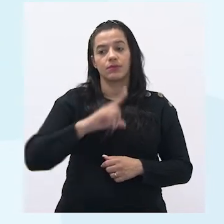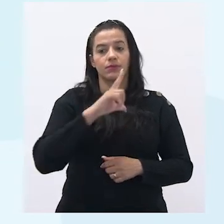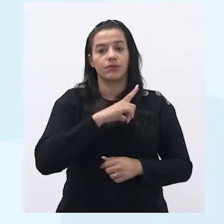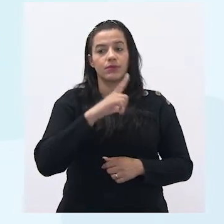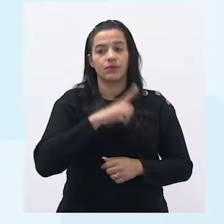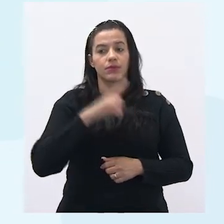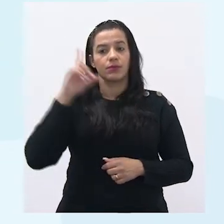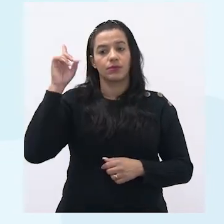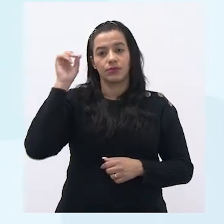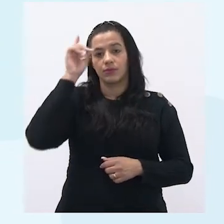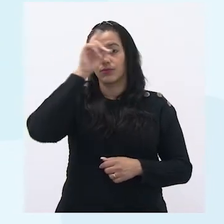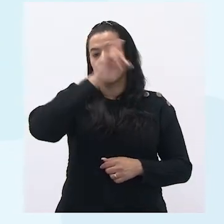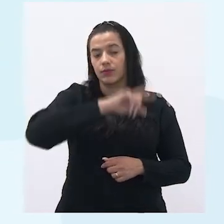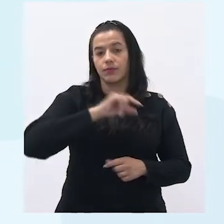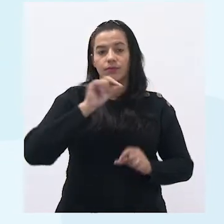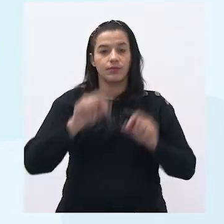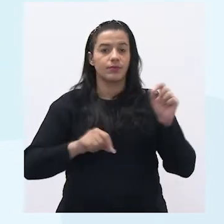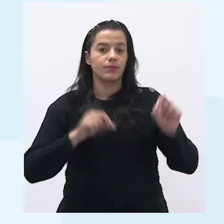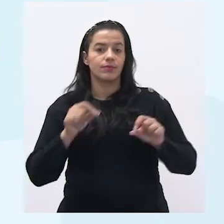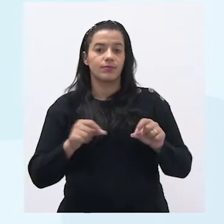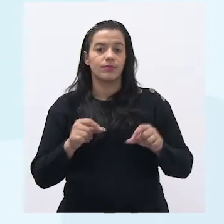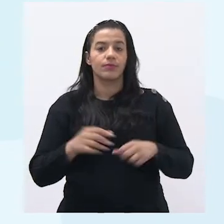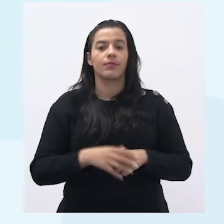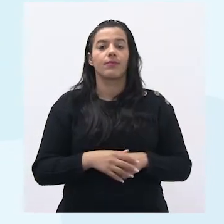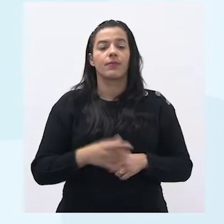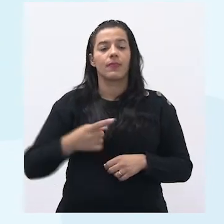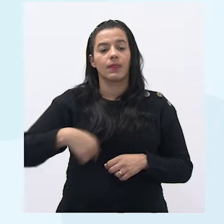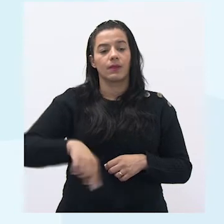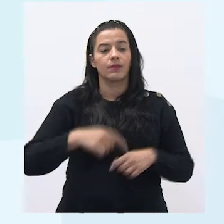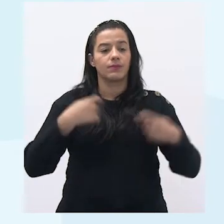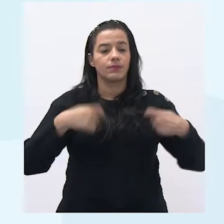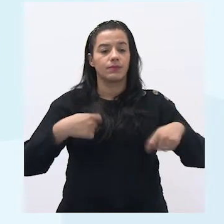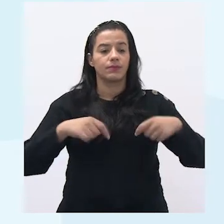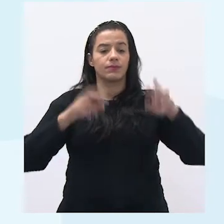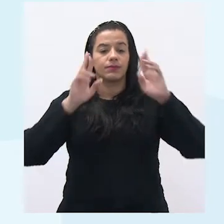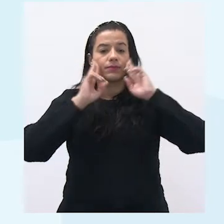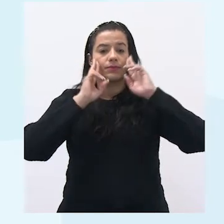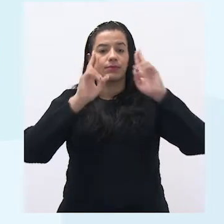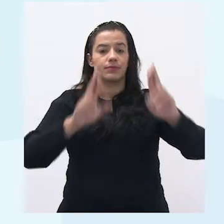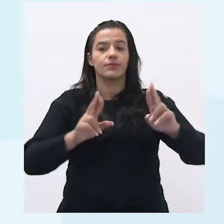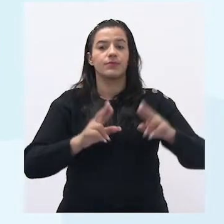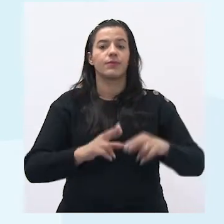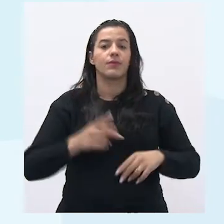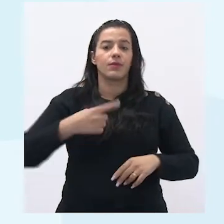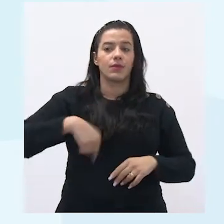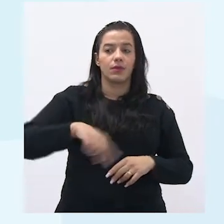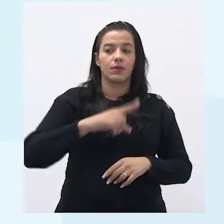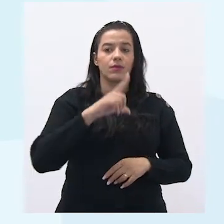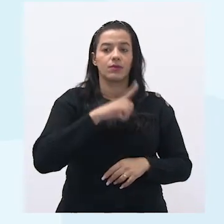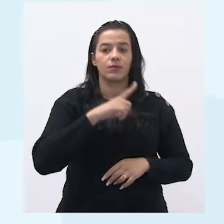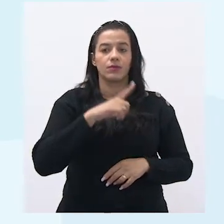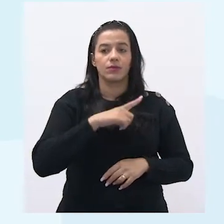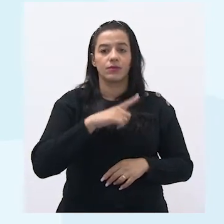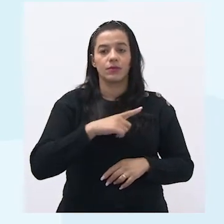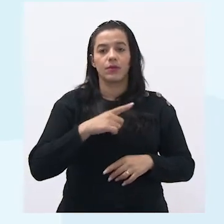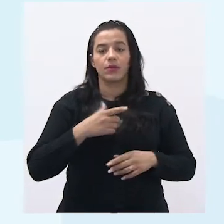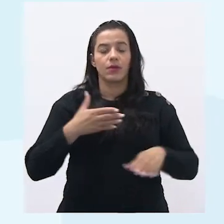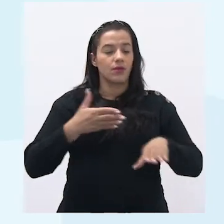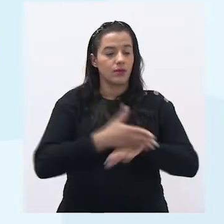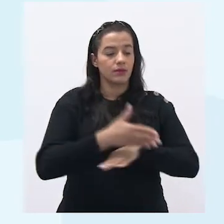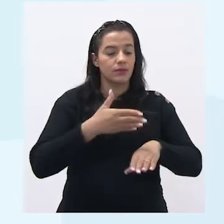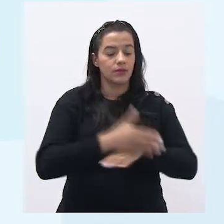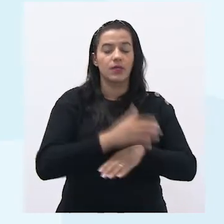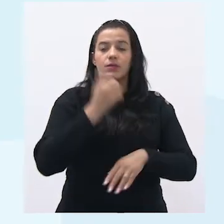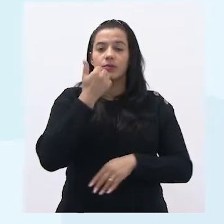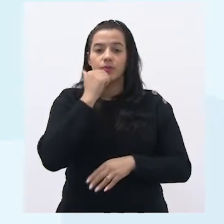grande desafio. E como é que a gente faz, né? Além do respeito, o grande desafio é a gente ofertar o máximo do acesso ao conhecimento